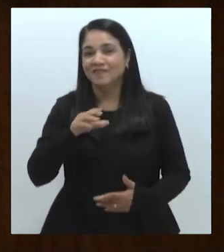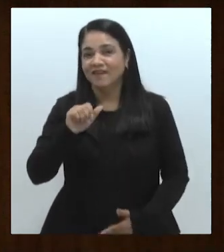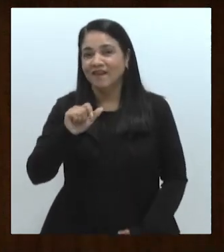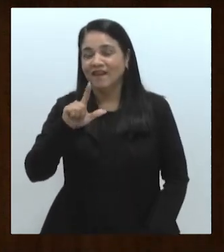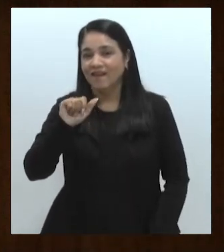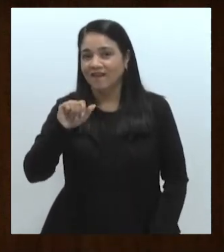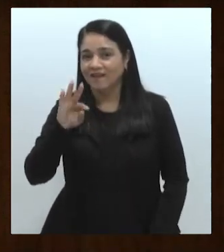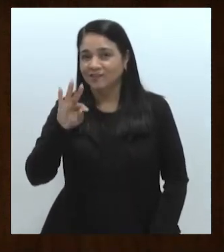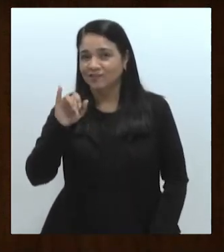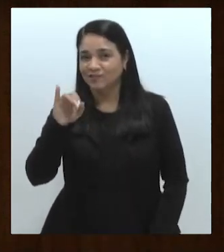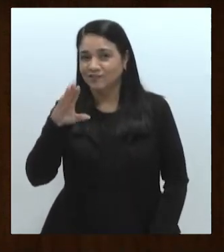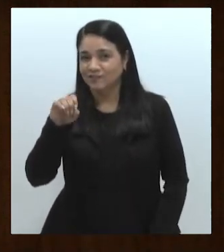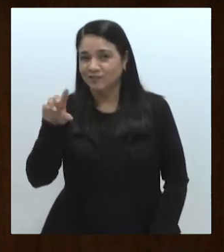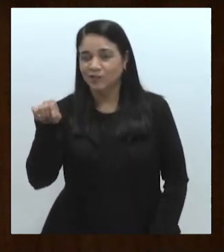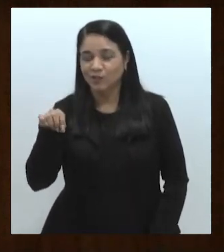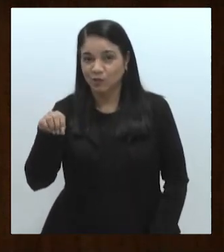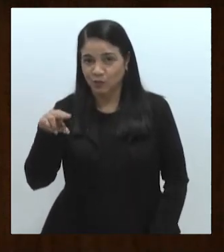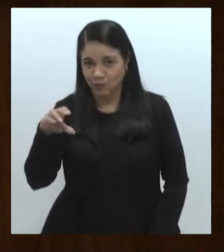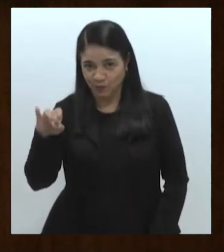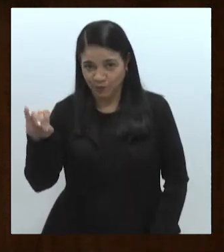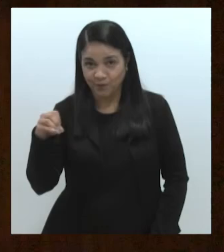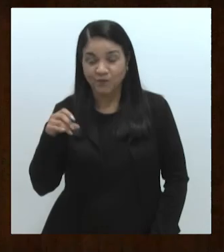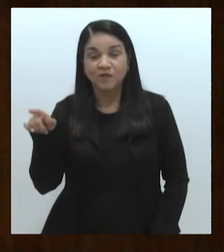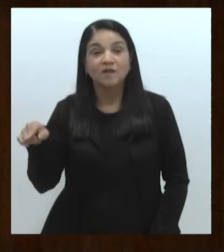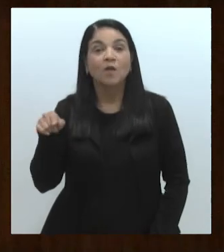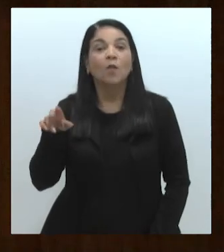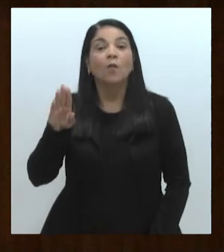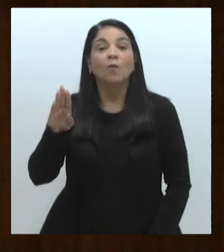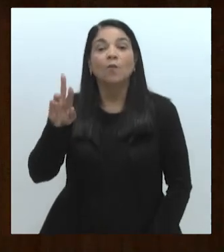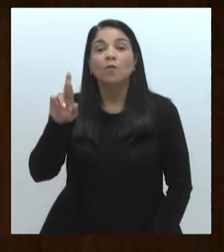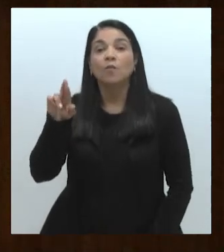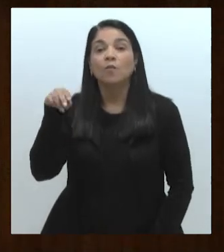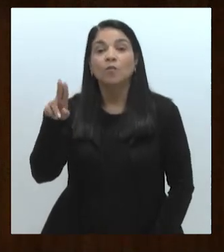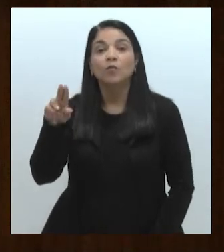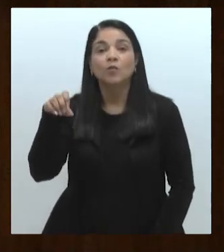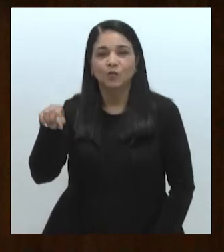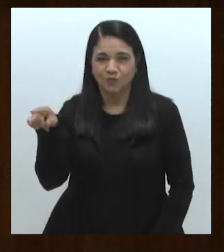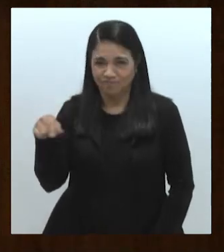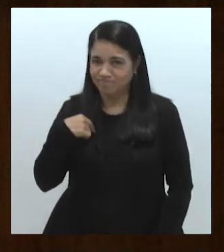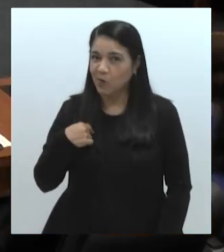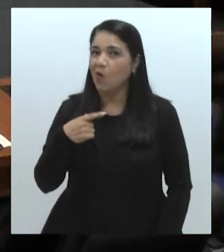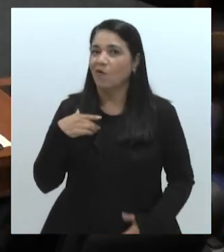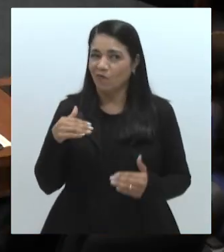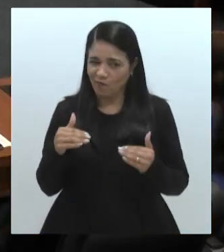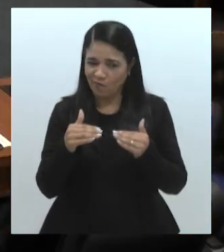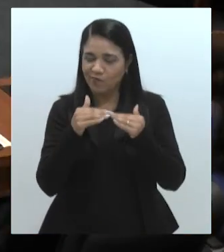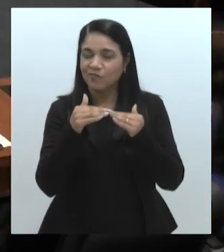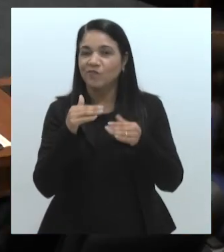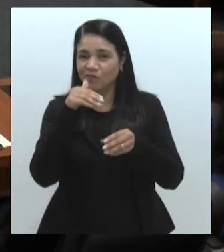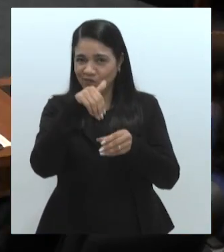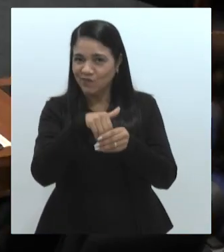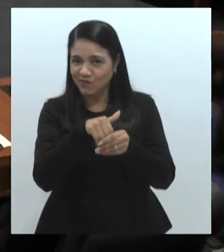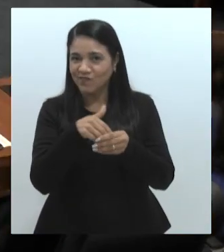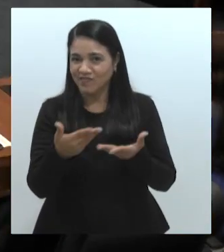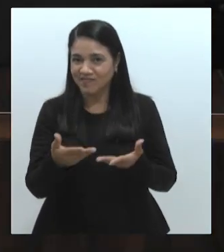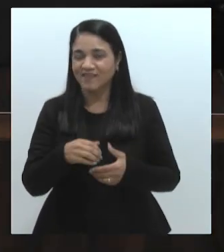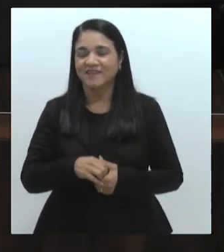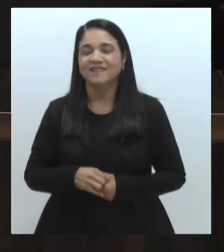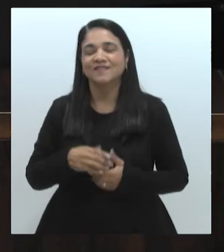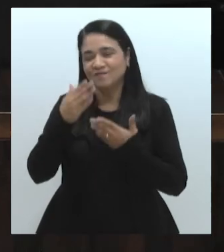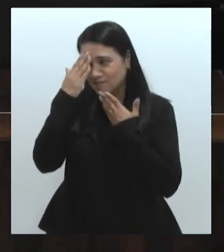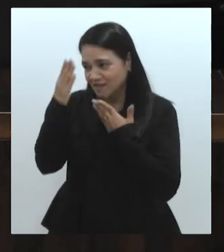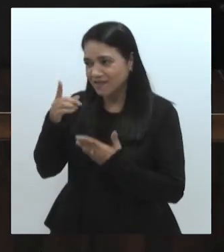que está falando no telefone. Estamos votando favoravelmente, senhor presidente. Muito obrigado, deputado Luiz Paulo.